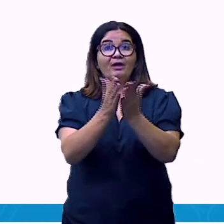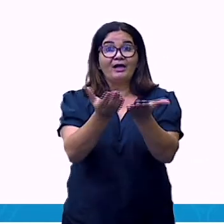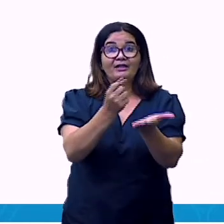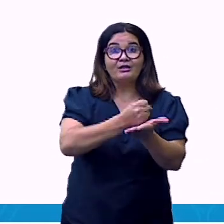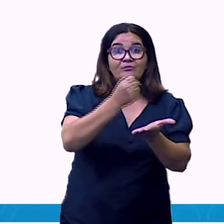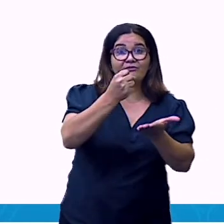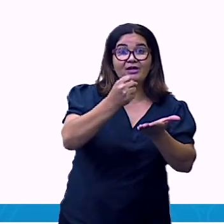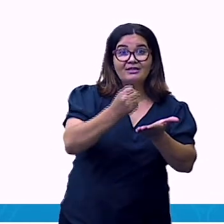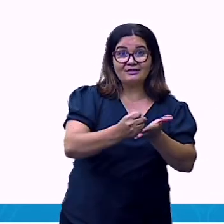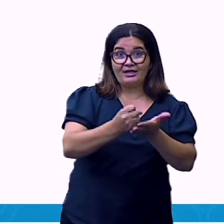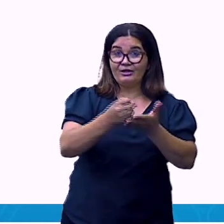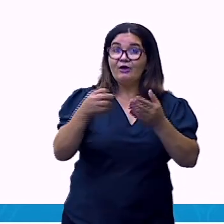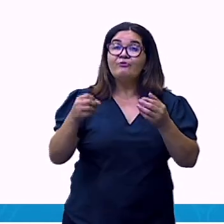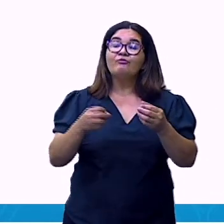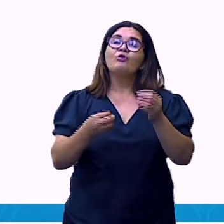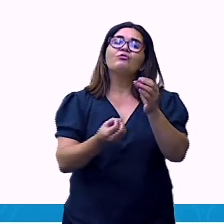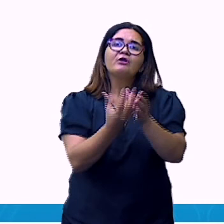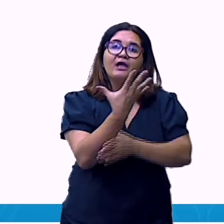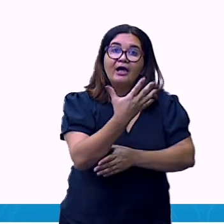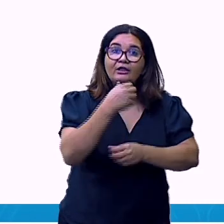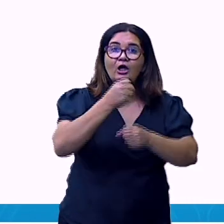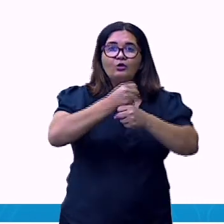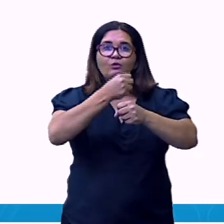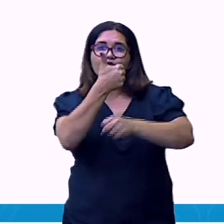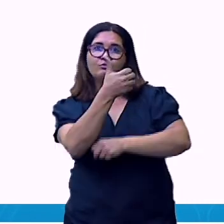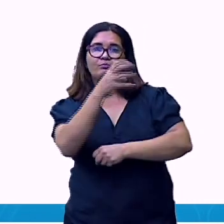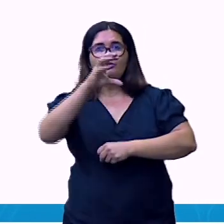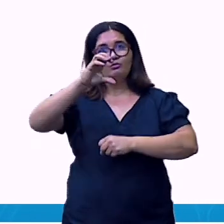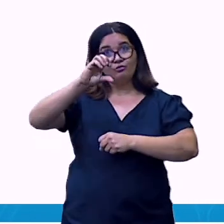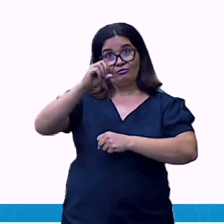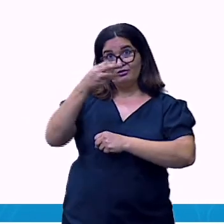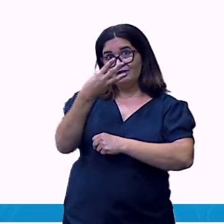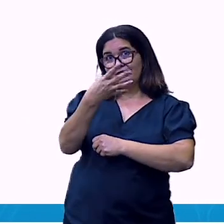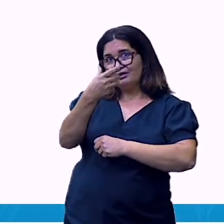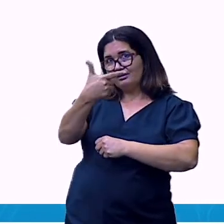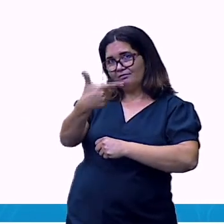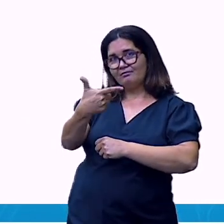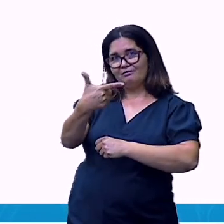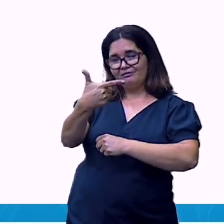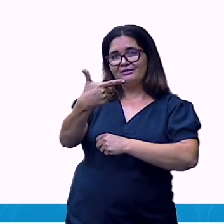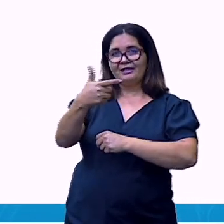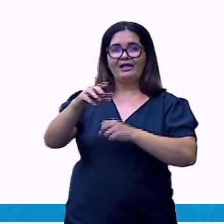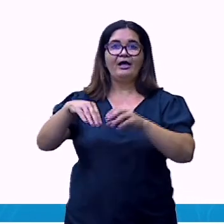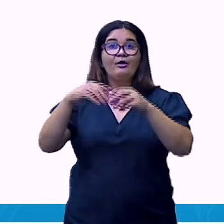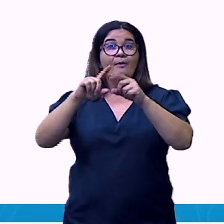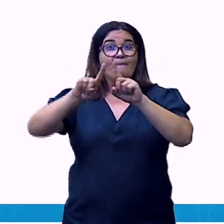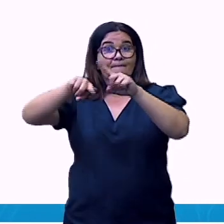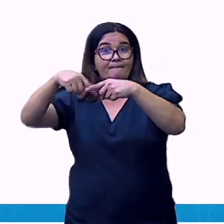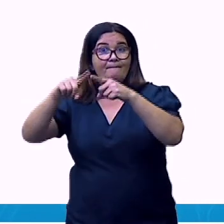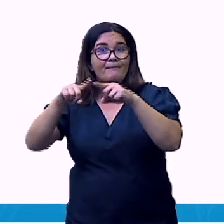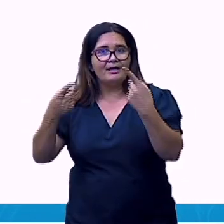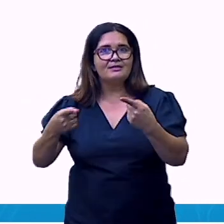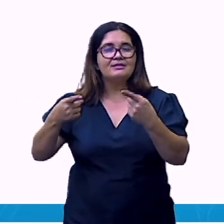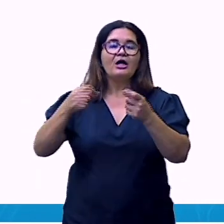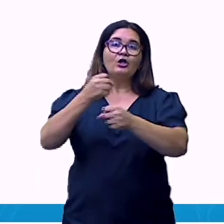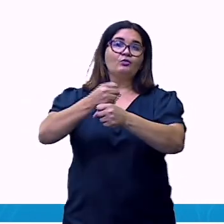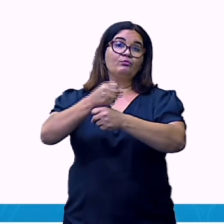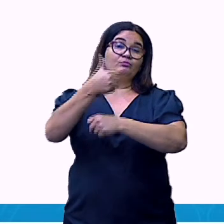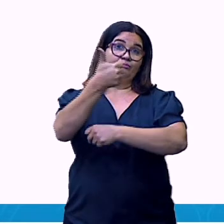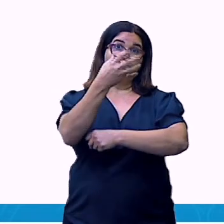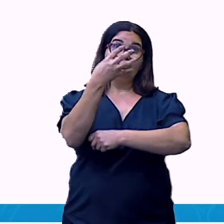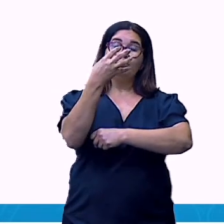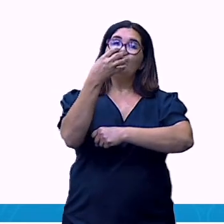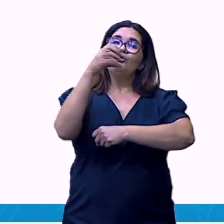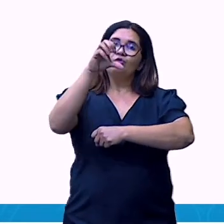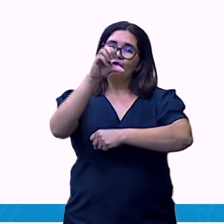profissional, mas somente em 1934 ela se tornou carteira de trabalho, da forma